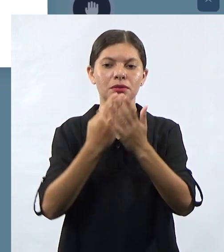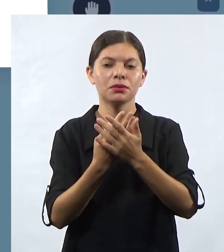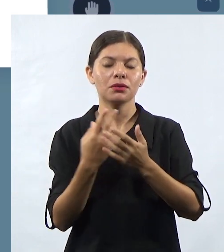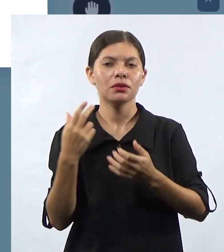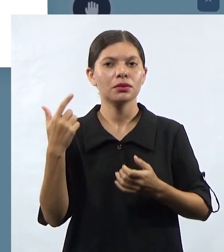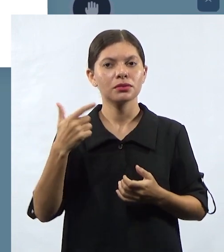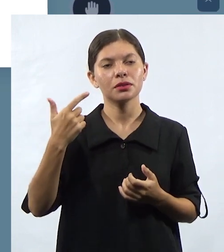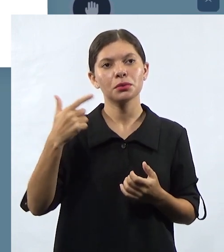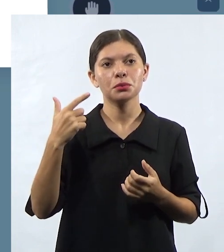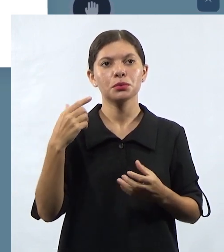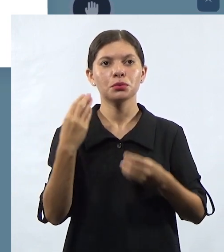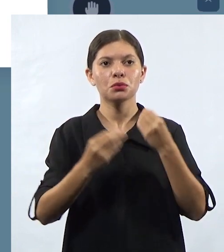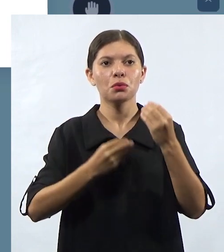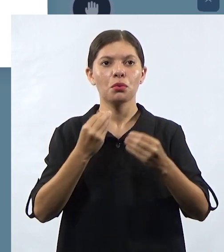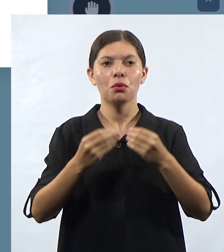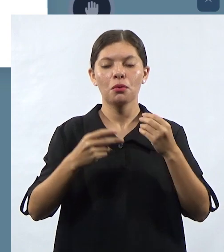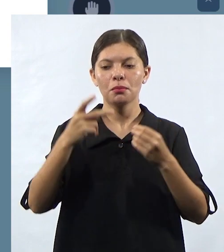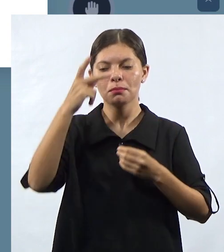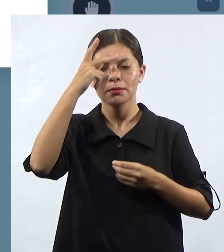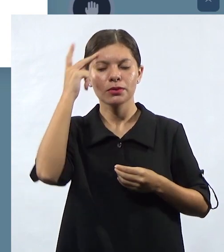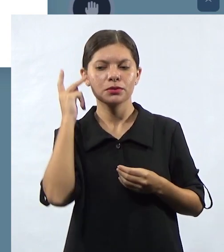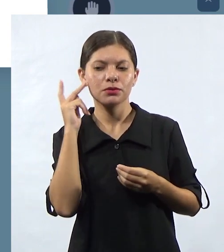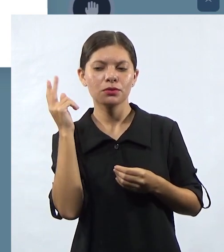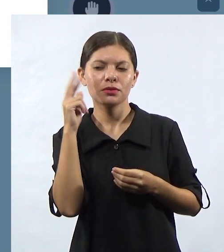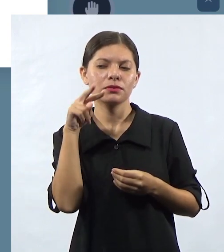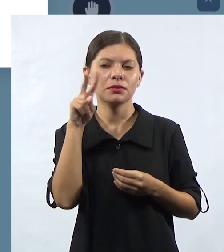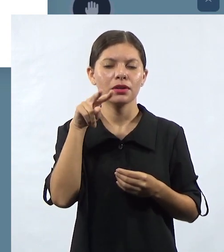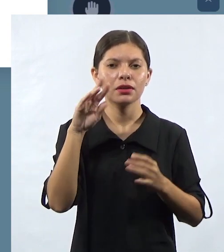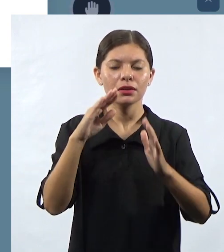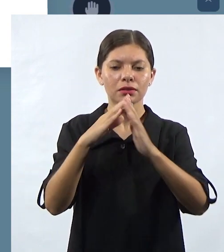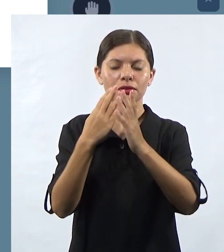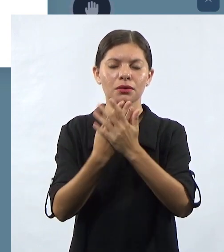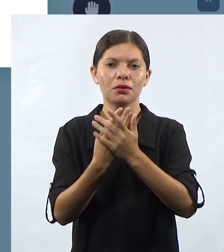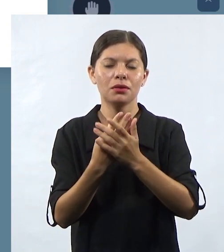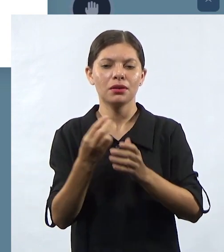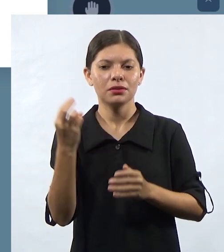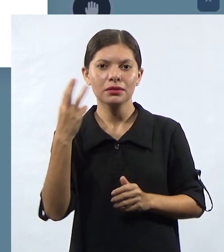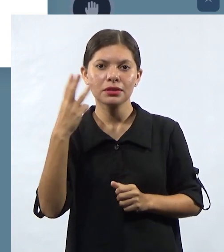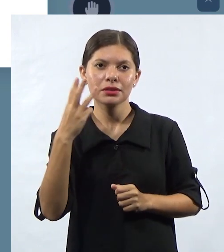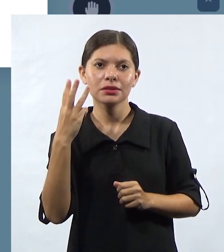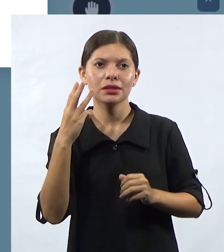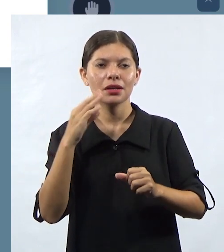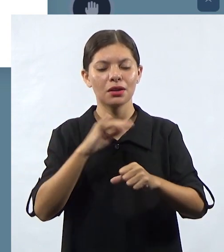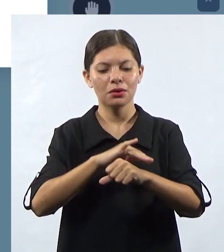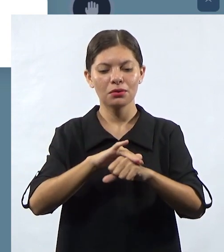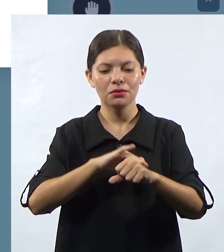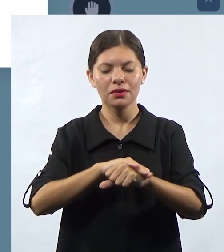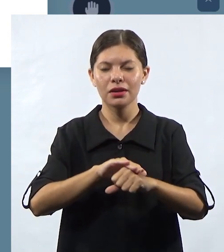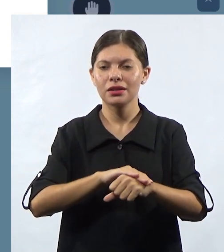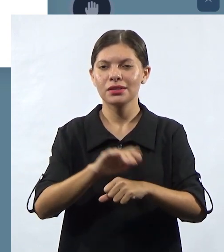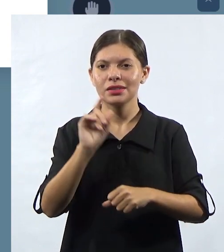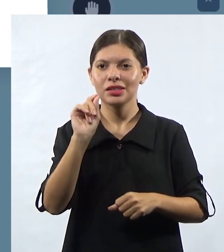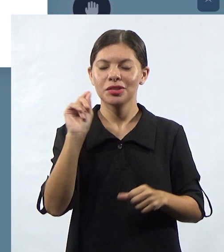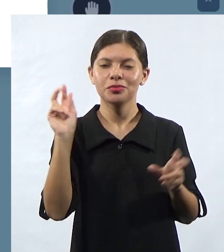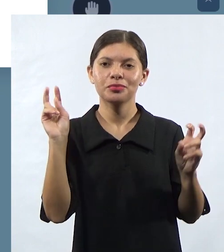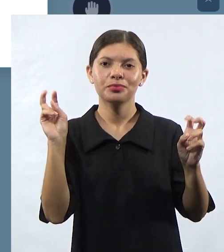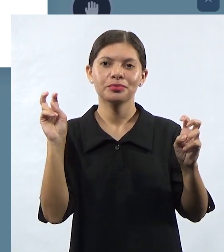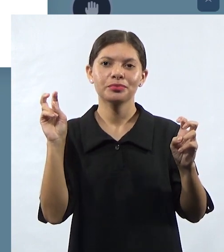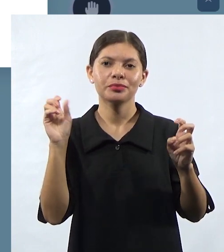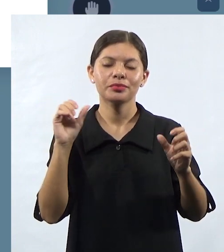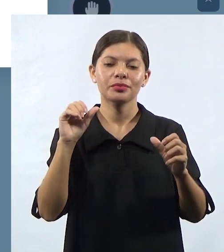pessoas veem a escola, o terceiro encontro sobre que contribuições a escola